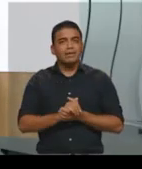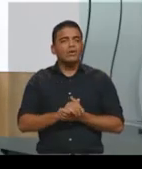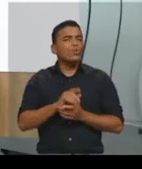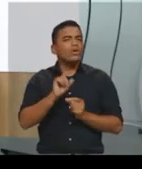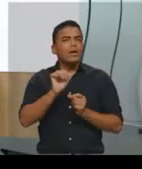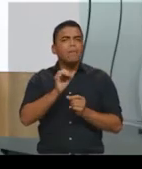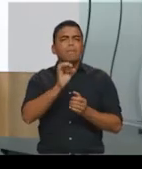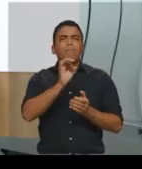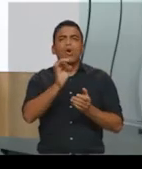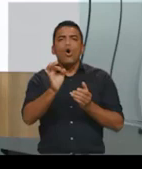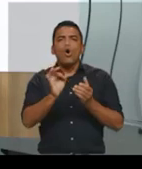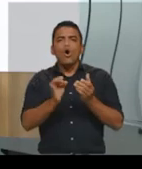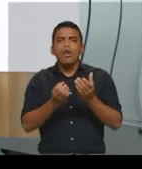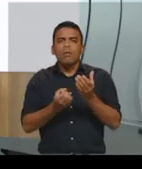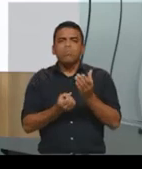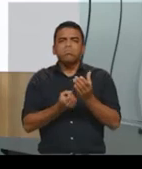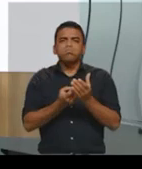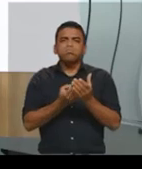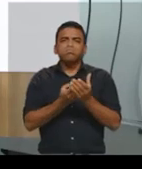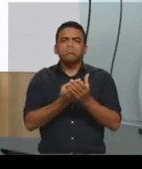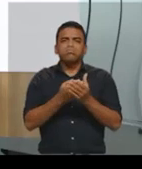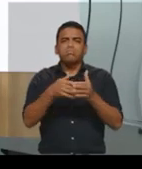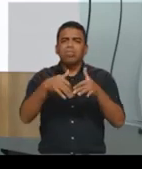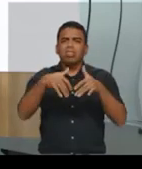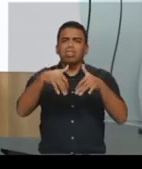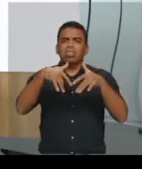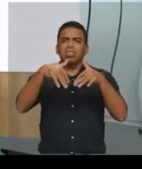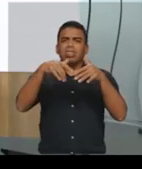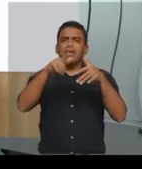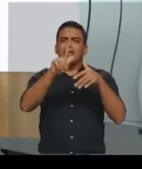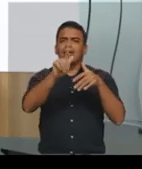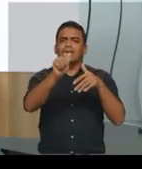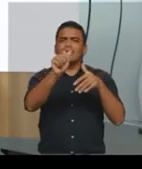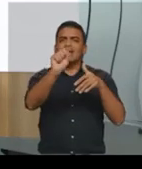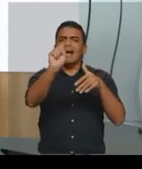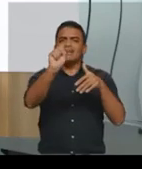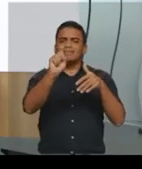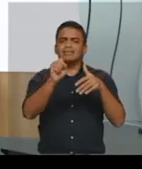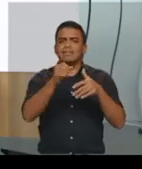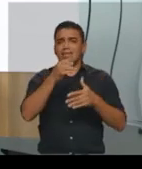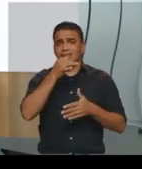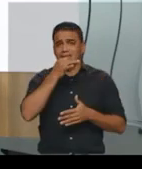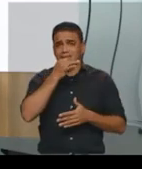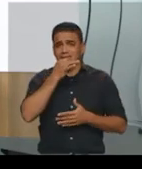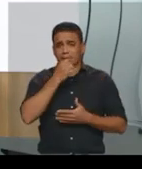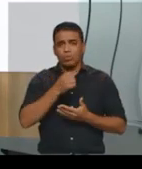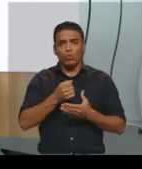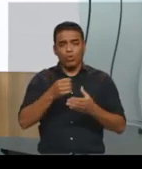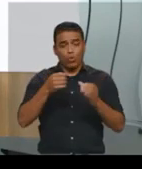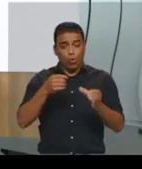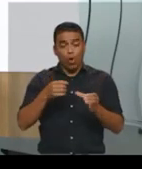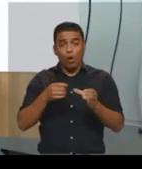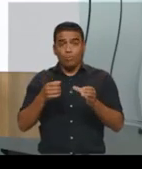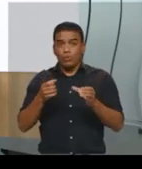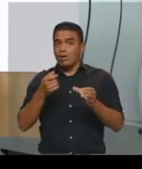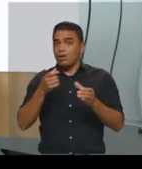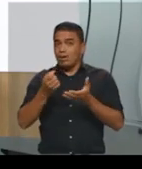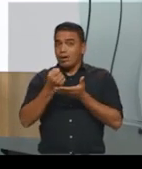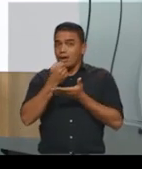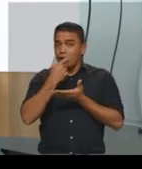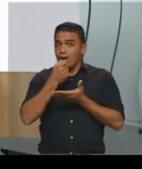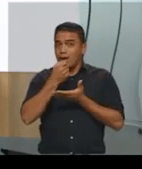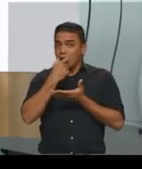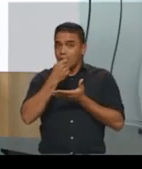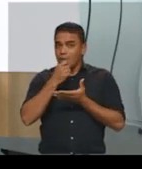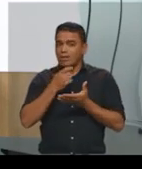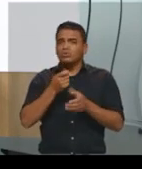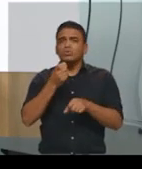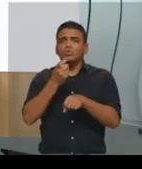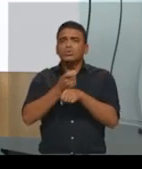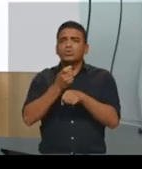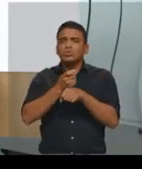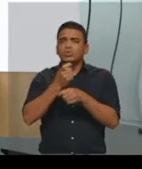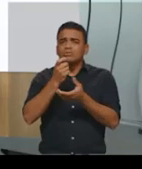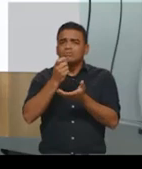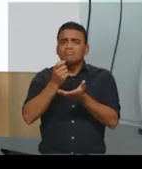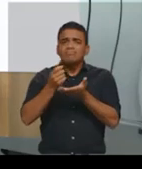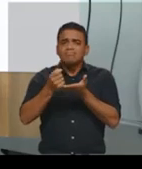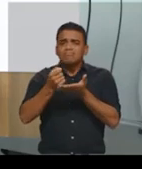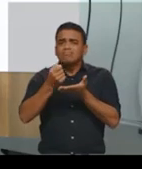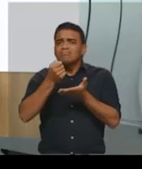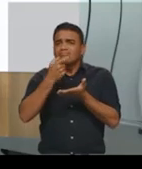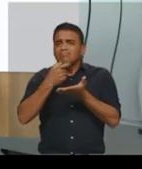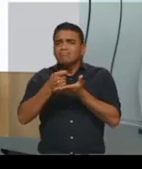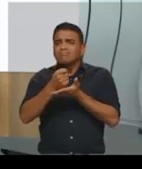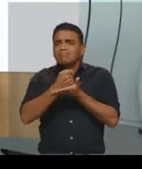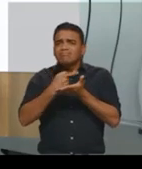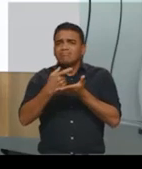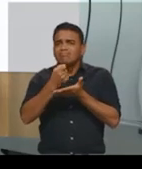bolhas, formação de gás. Então, quando eu coloco um comprimido, eu olho o comprimido, ele está sólido. Eu olho o meu líquido,